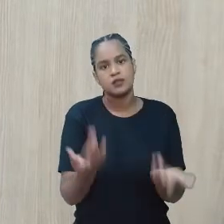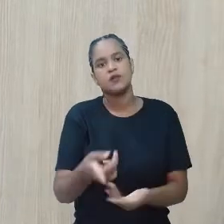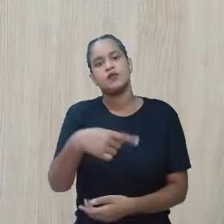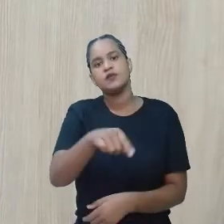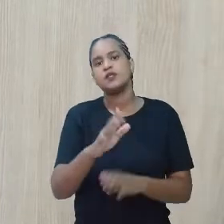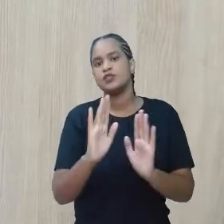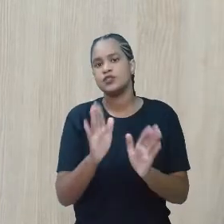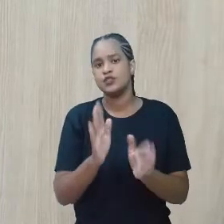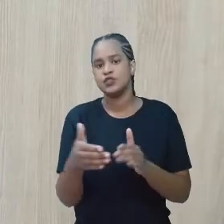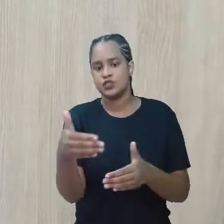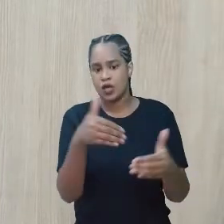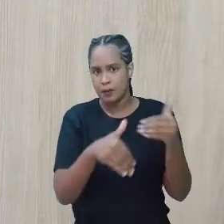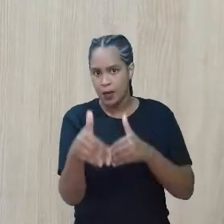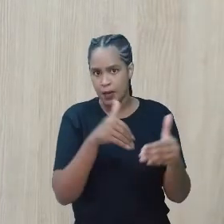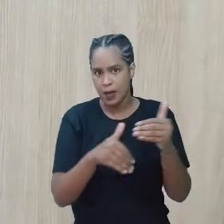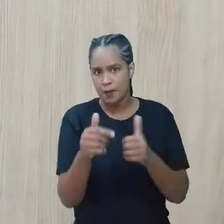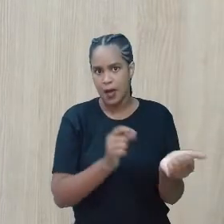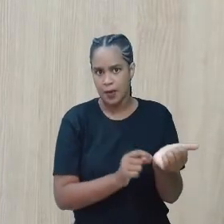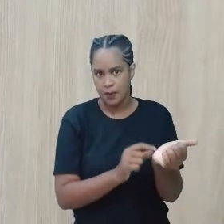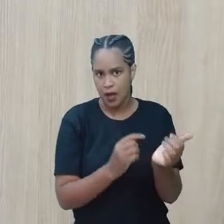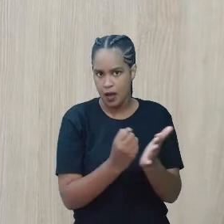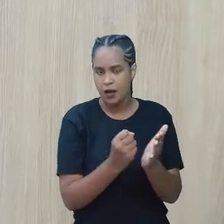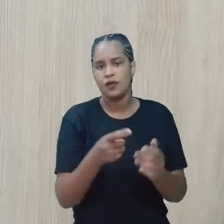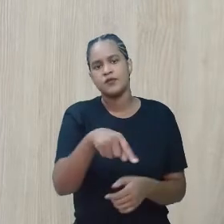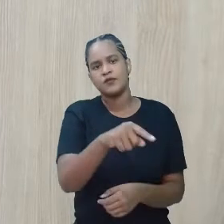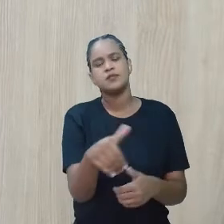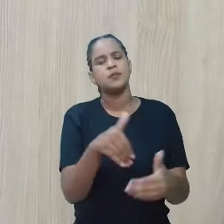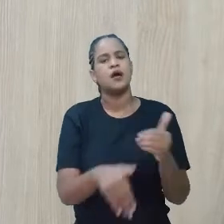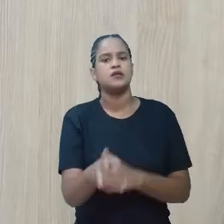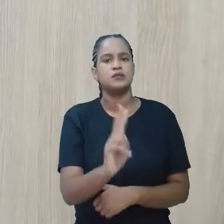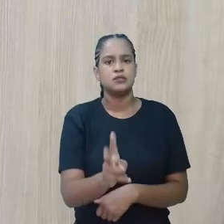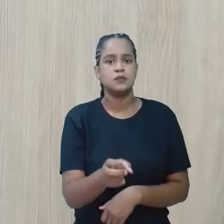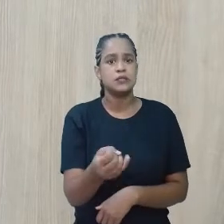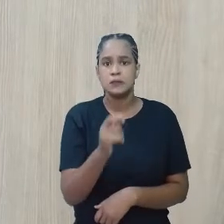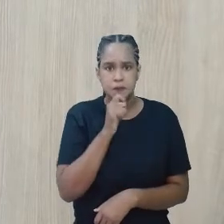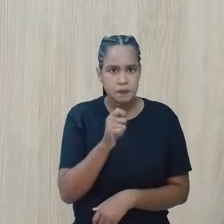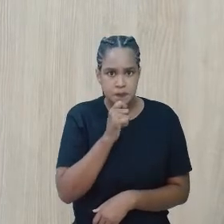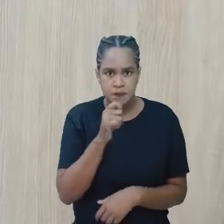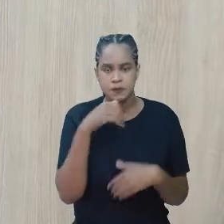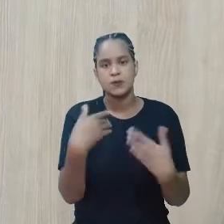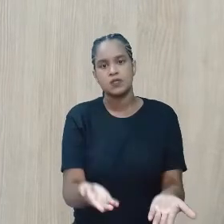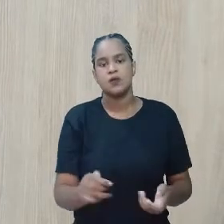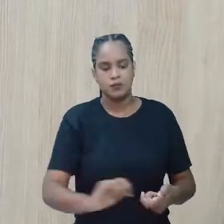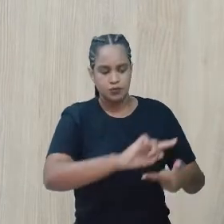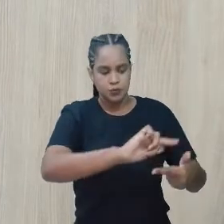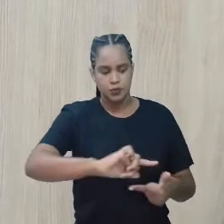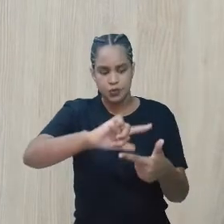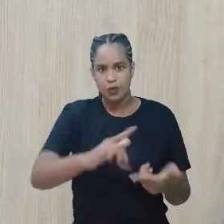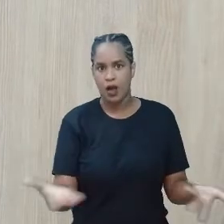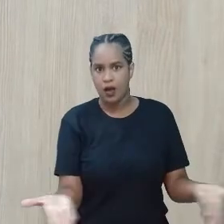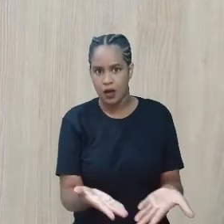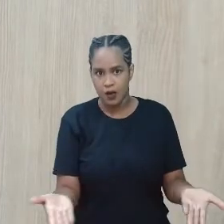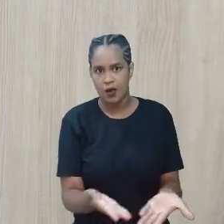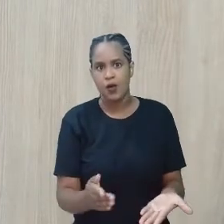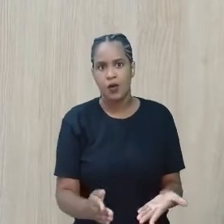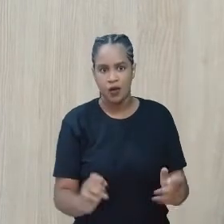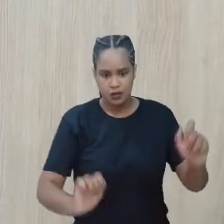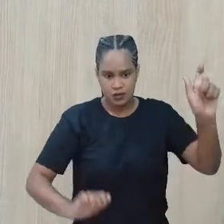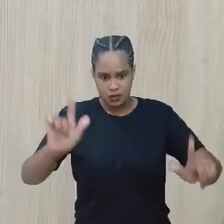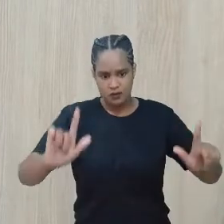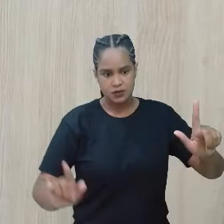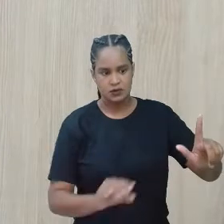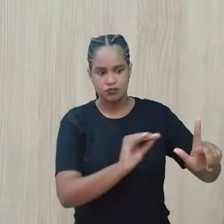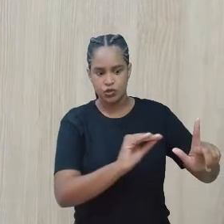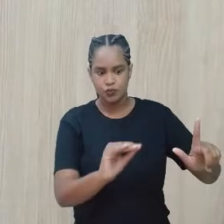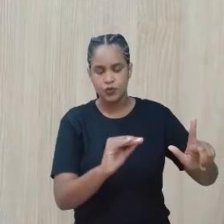que já estão logados, estão bem familiarizados, participam bastante. Quem ainda não, Billy vai colocar aí para vocês o QR Code. A gente tem